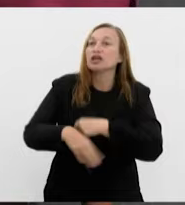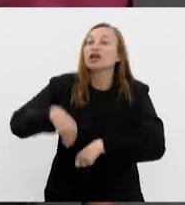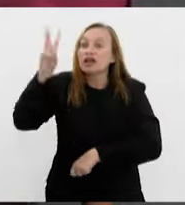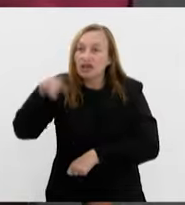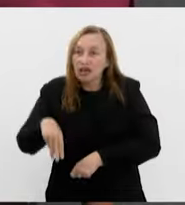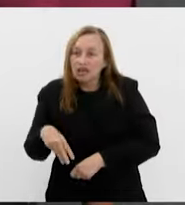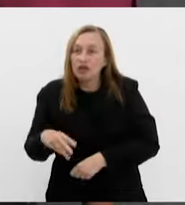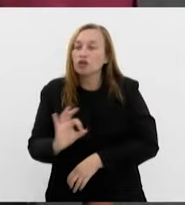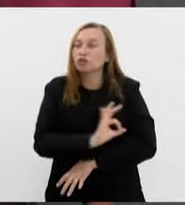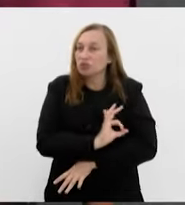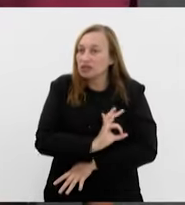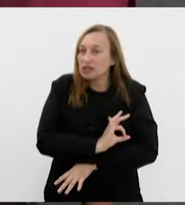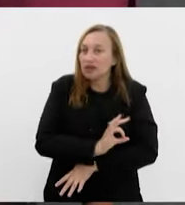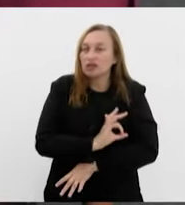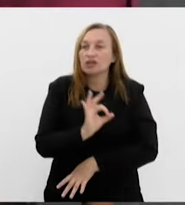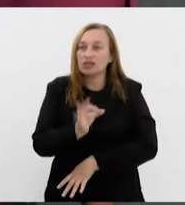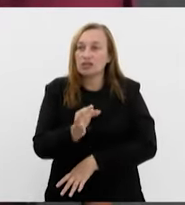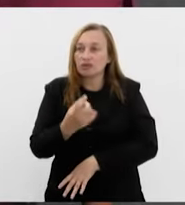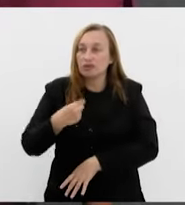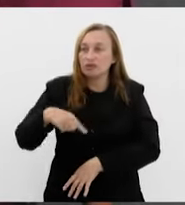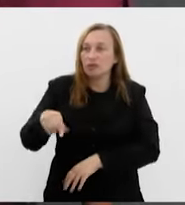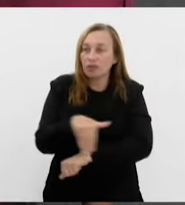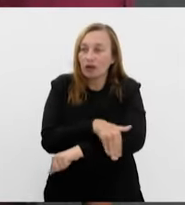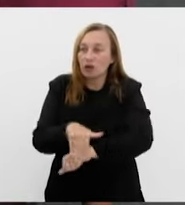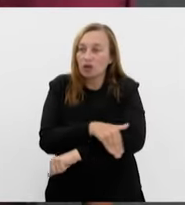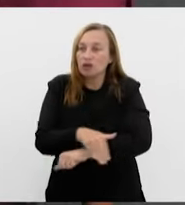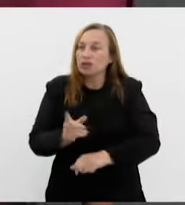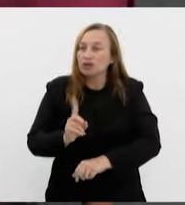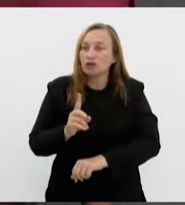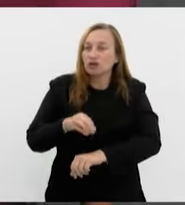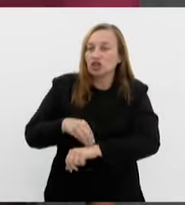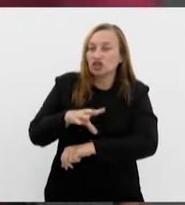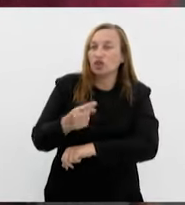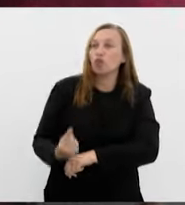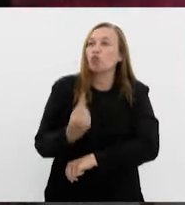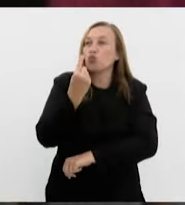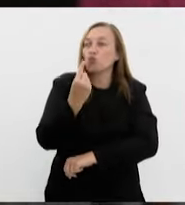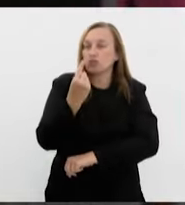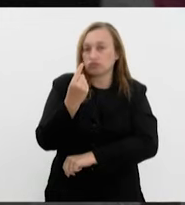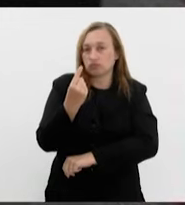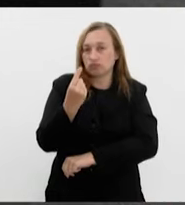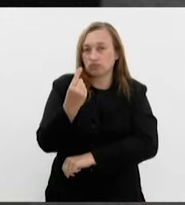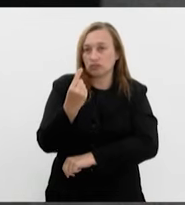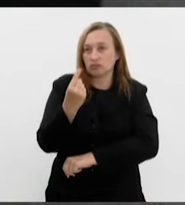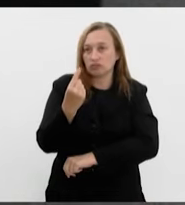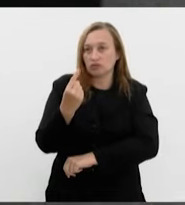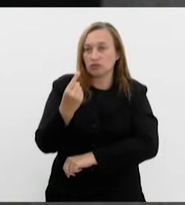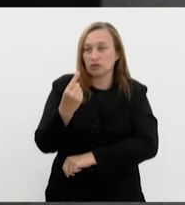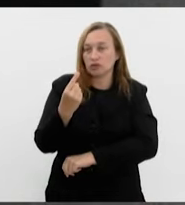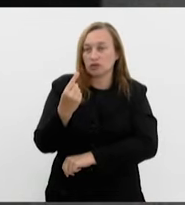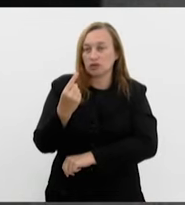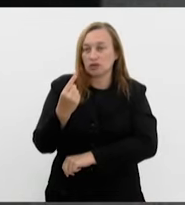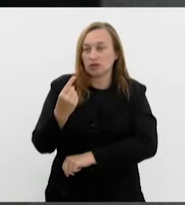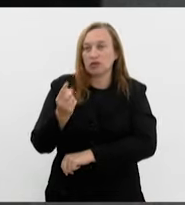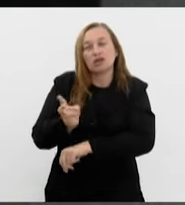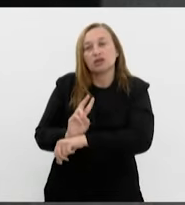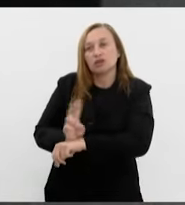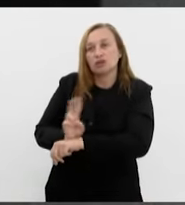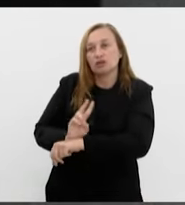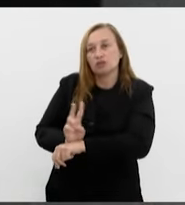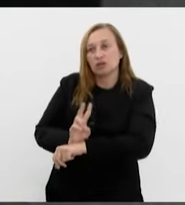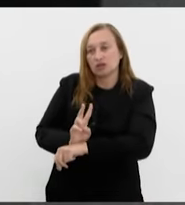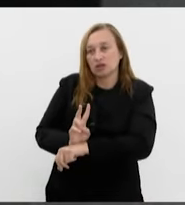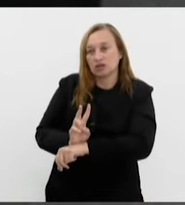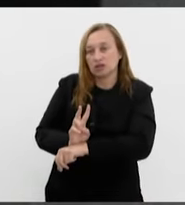policiais que efetivamente estão na rua. Nós não indicamos um sequer agente de polícia para o programa